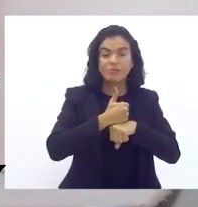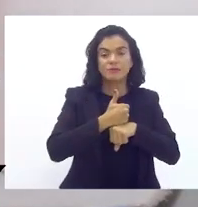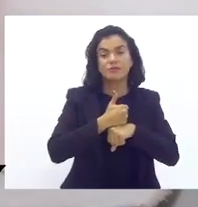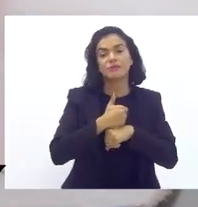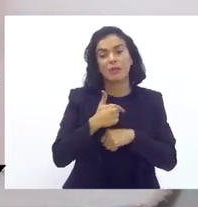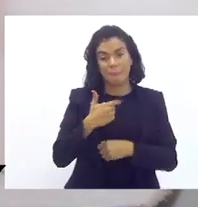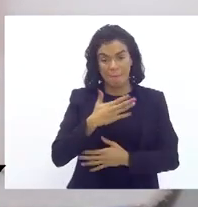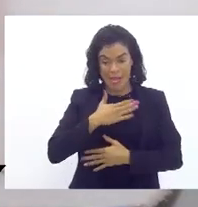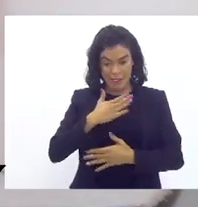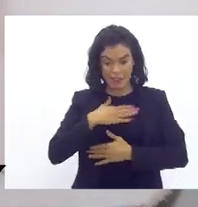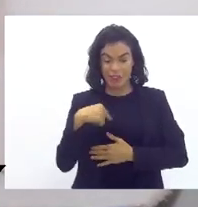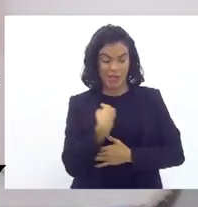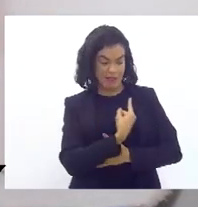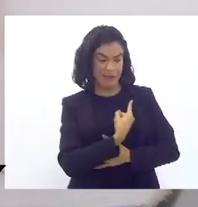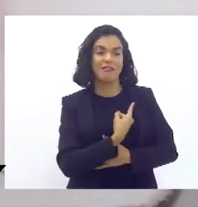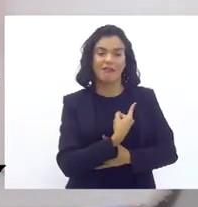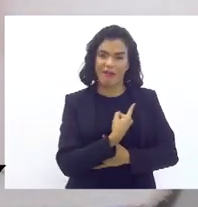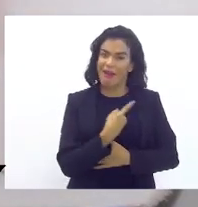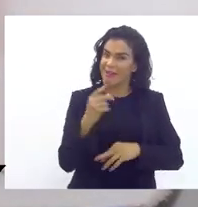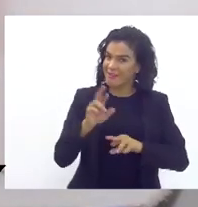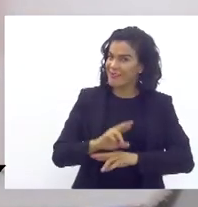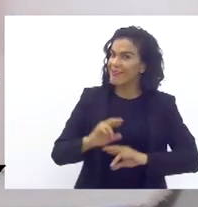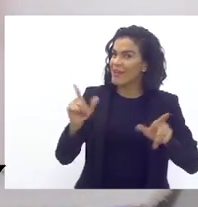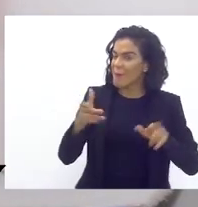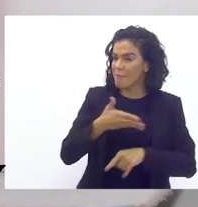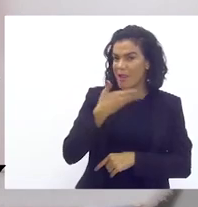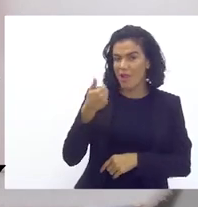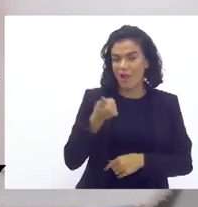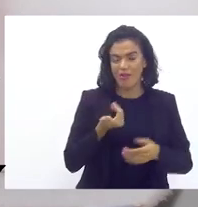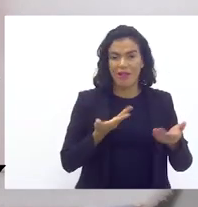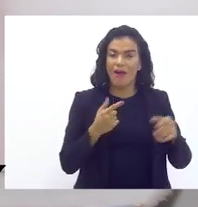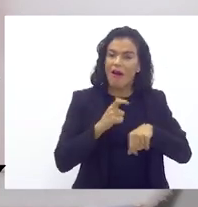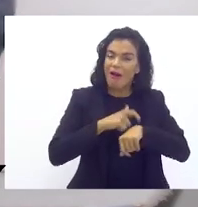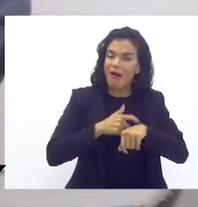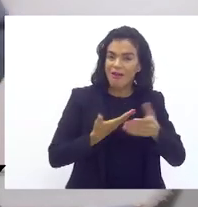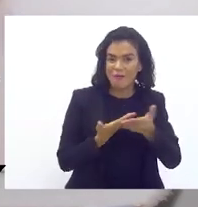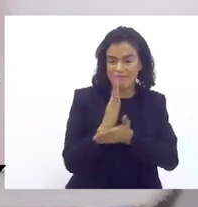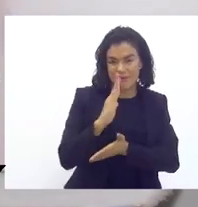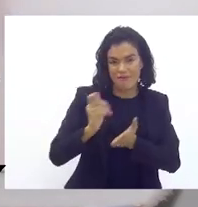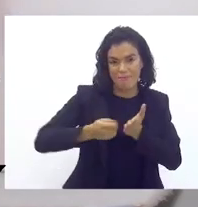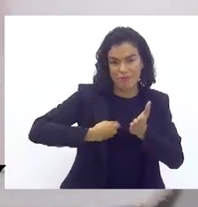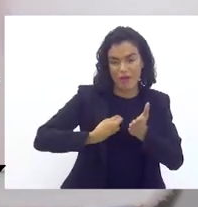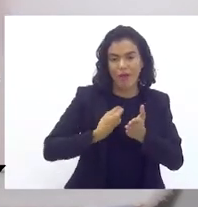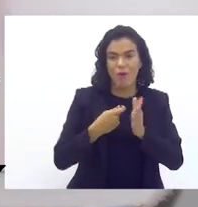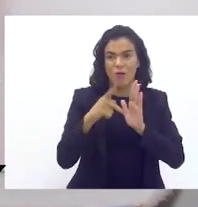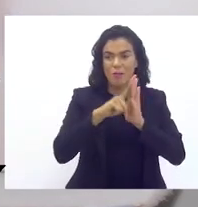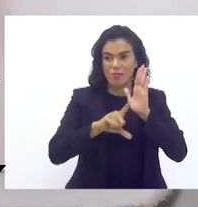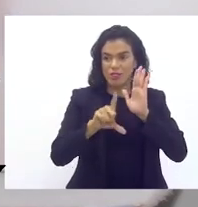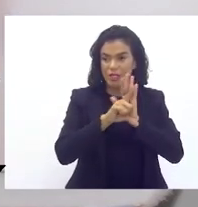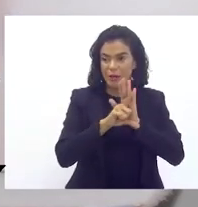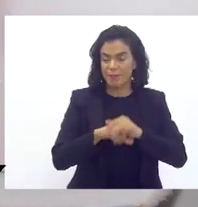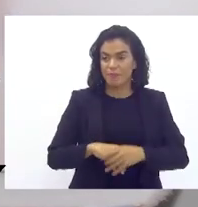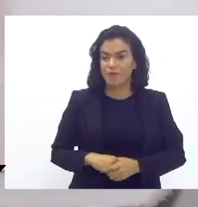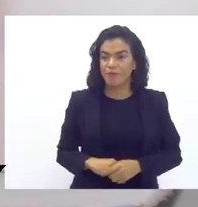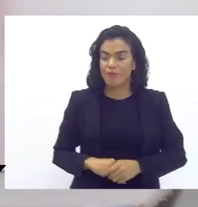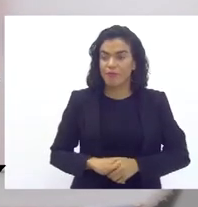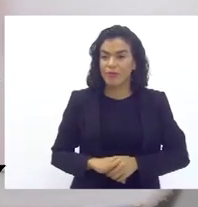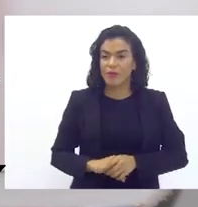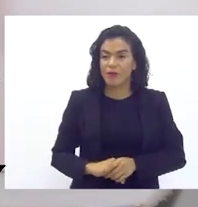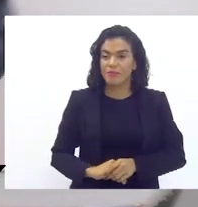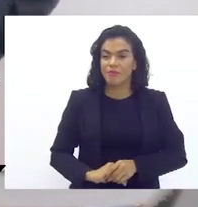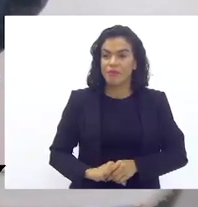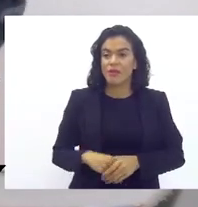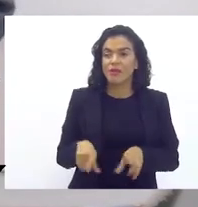fazer muita diferença na hora de aprovar o projeto Então vamos começar aqui a fala da